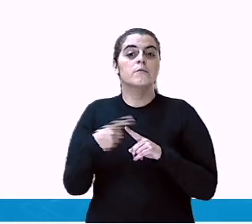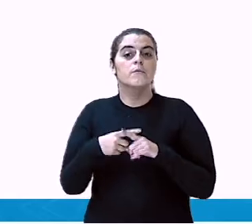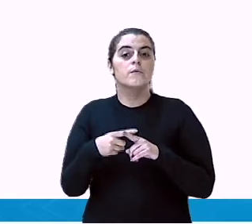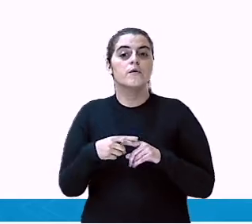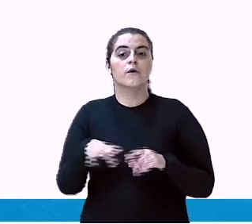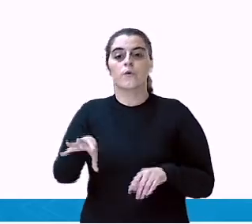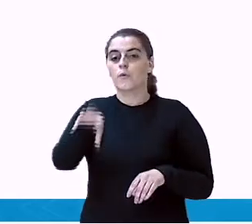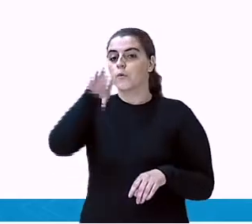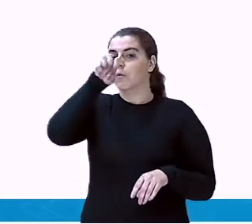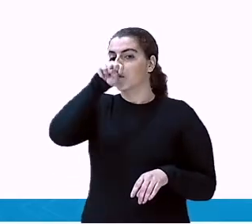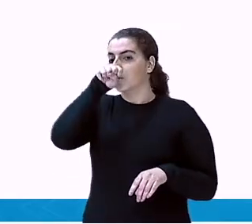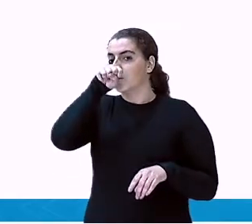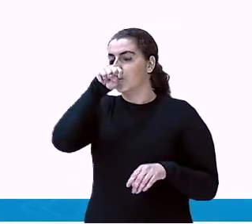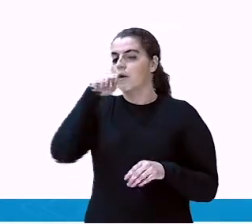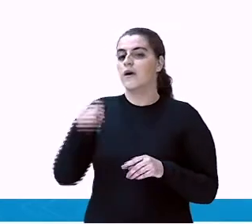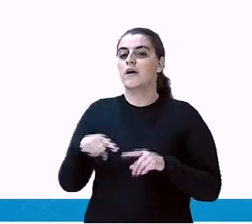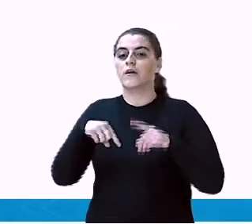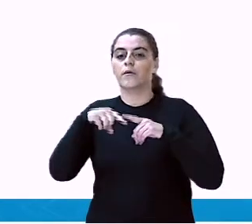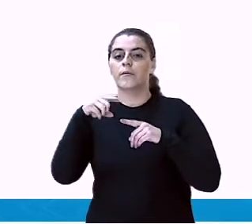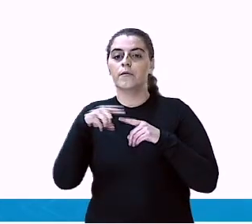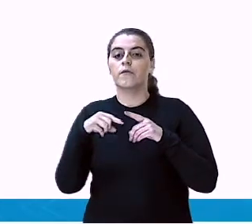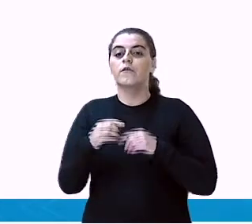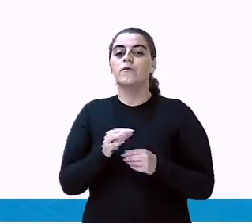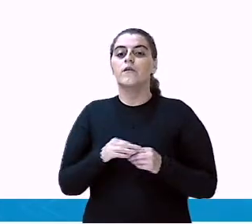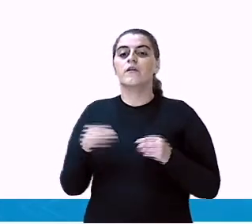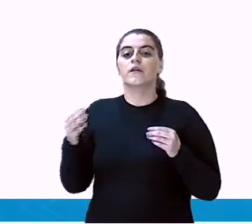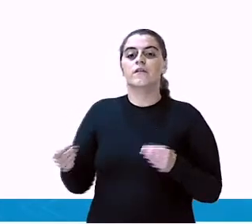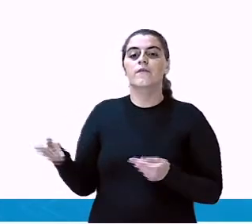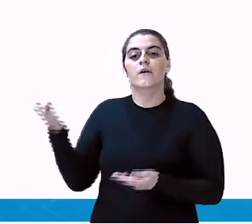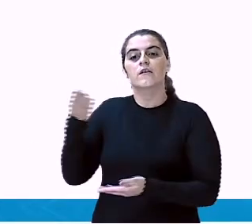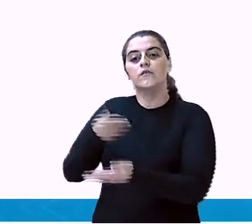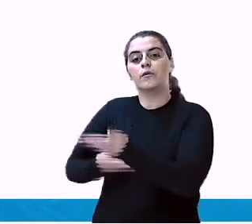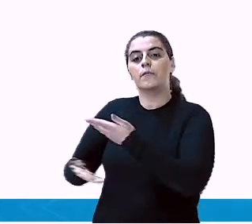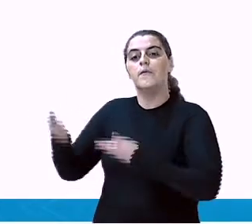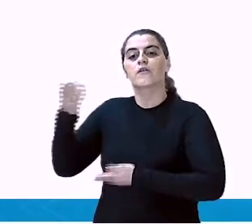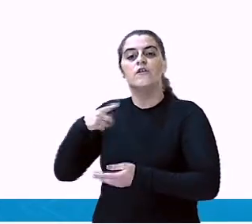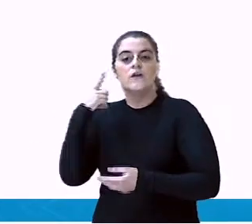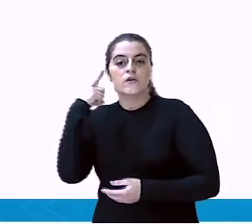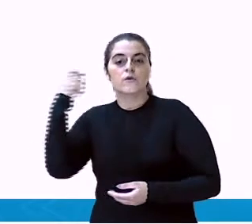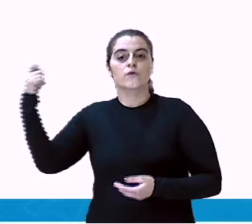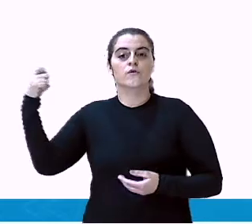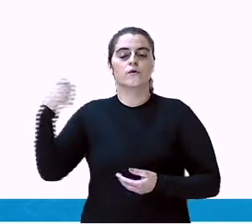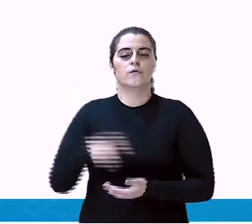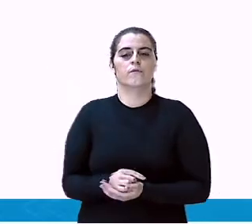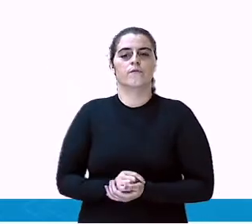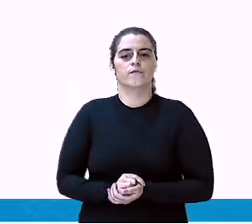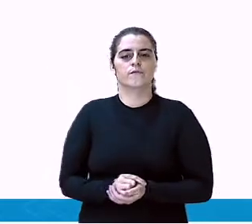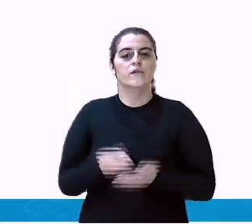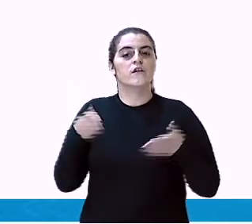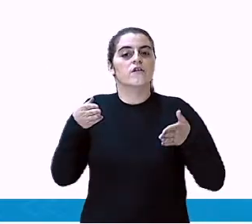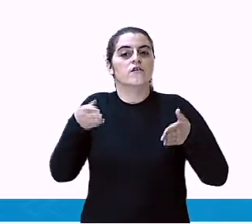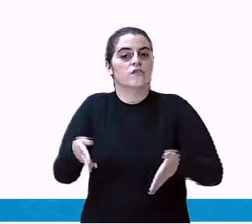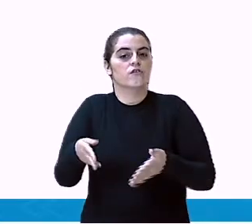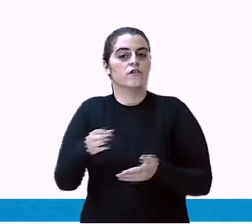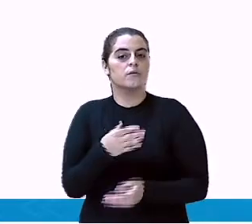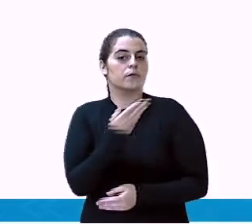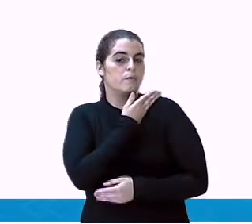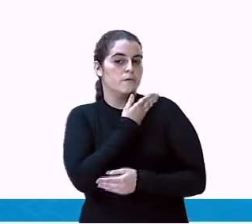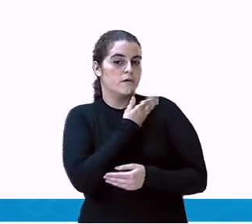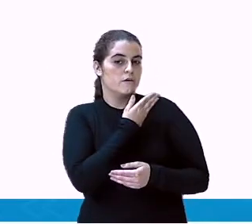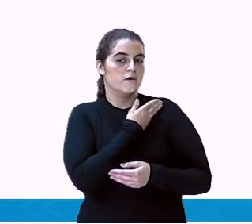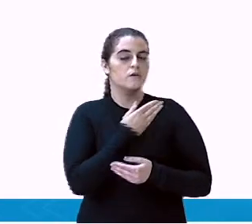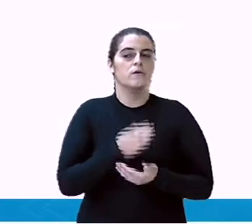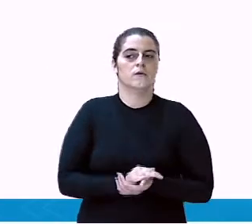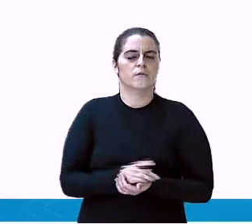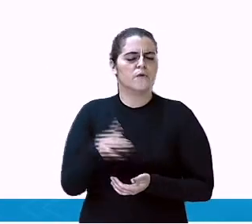como transmissor do som. Olha, tudo que ele falou aqui, ó, é como se fossem as ondas sonoras aqui, gente. Chega para o coleguinha do